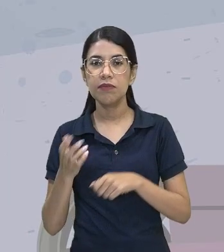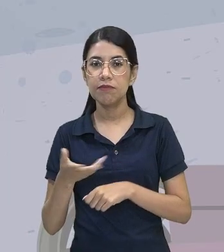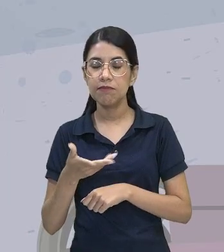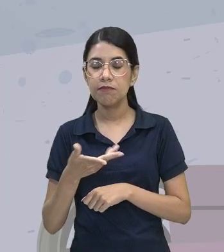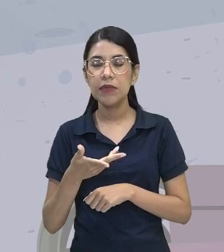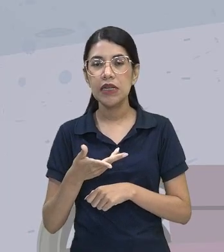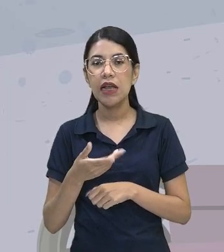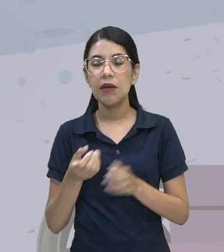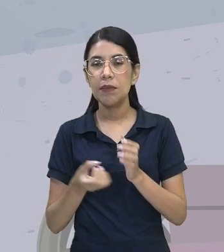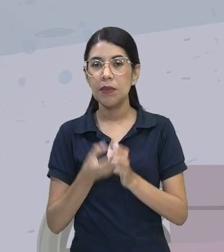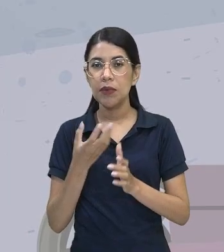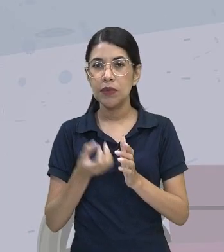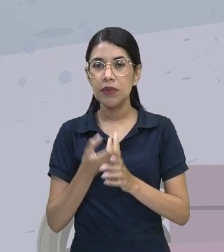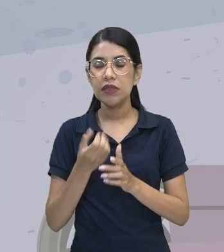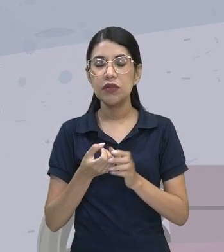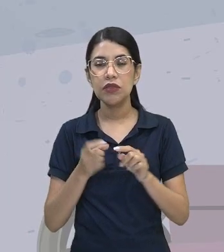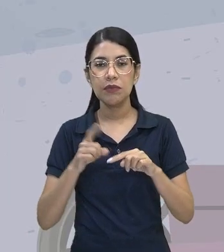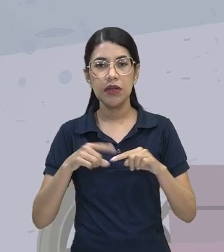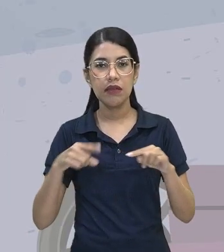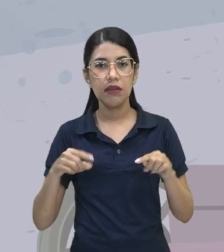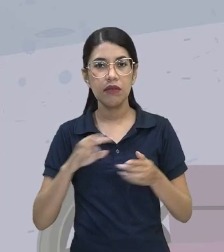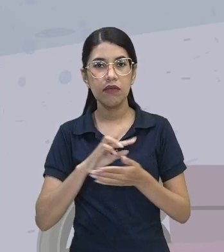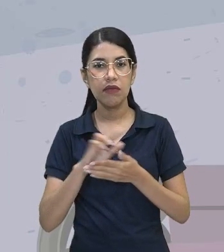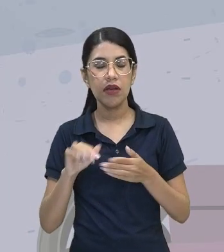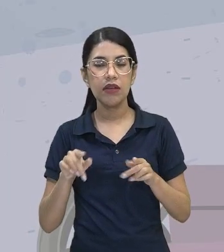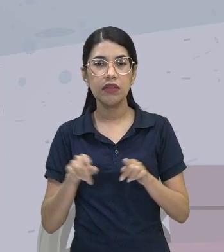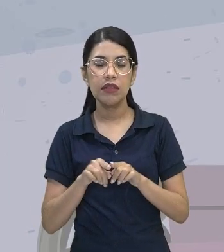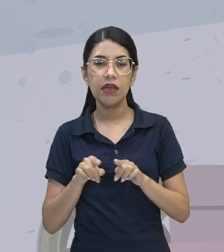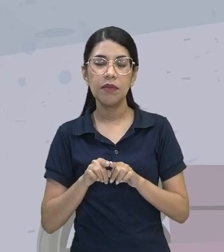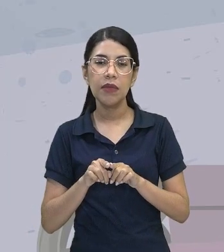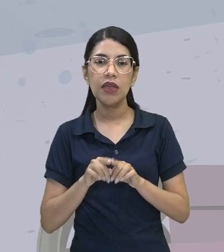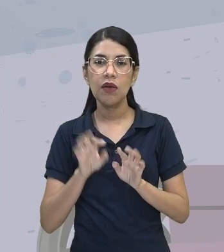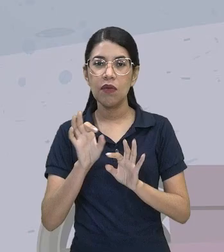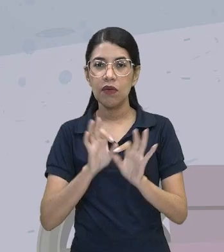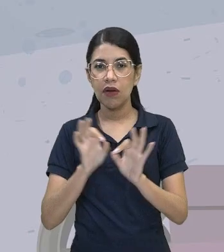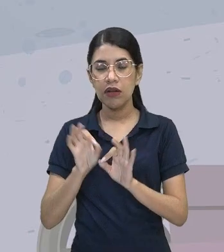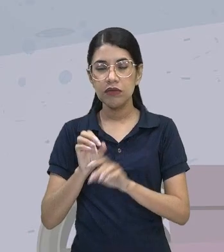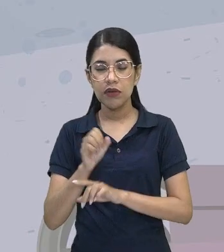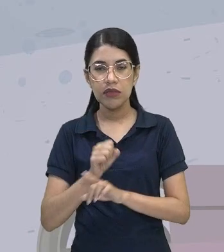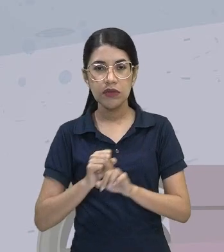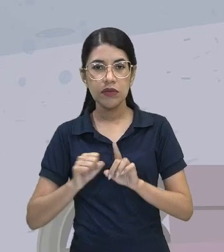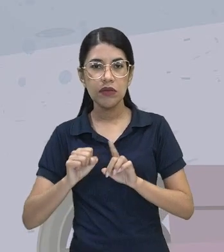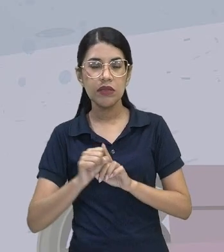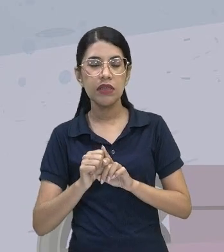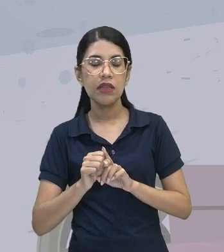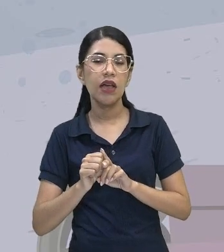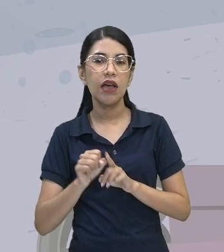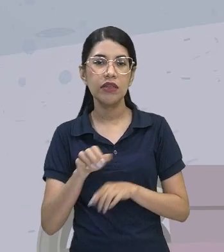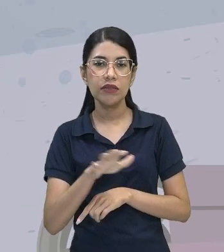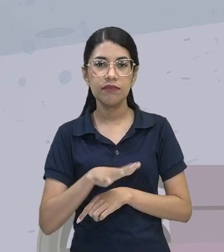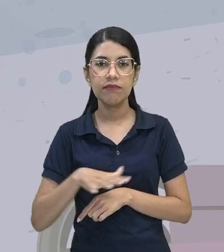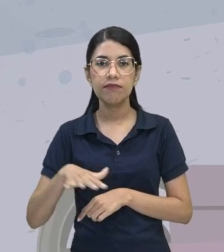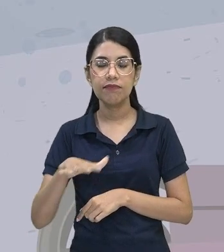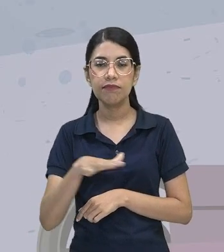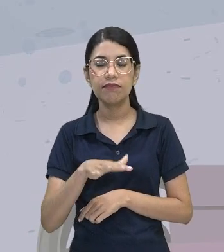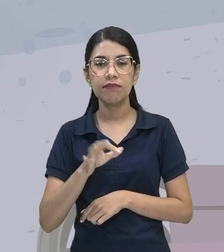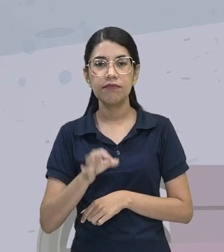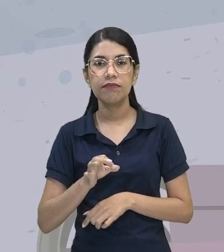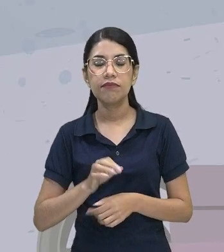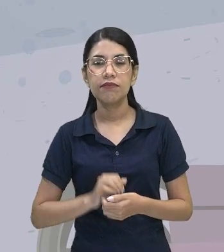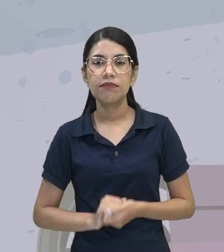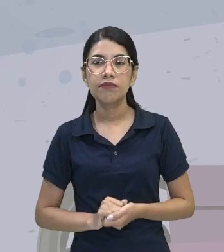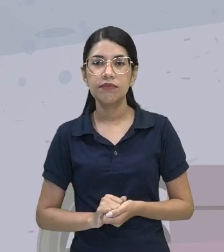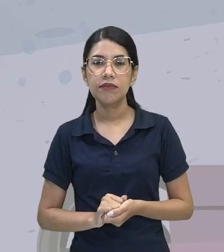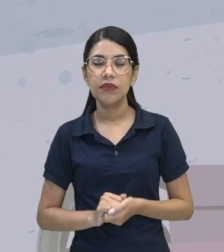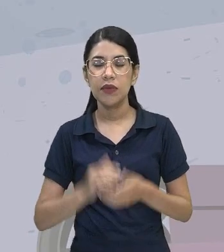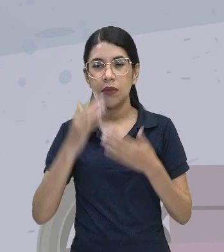a produção de mercadoria e, de certa forma, moldou toda a sociedade ao seu redor. Beleza,